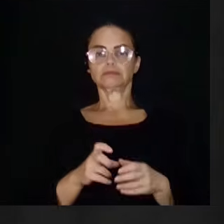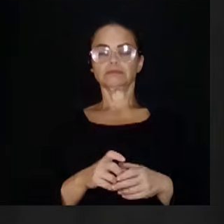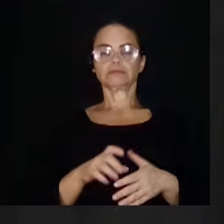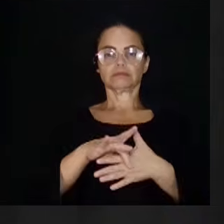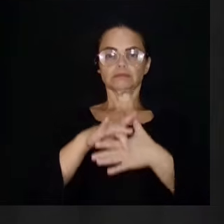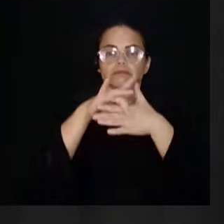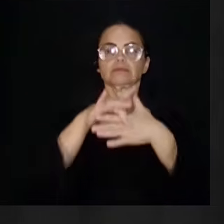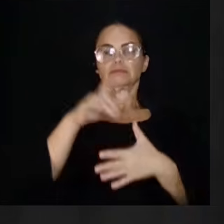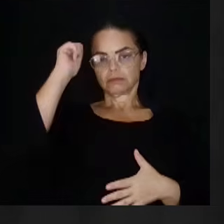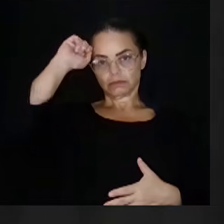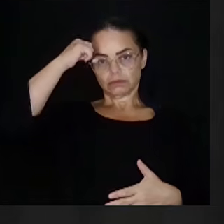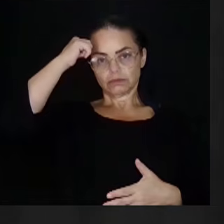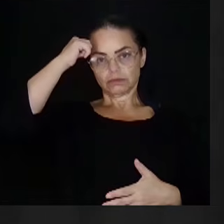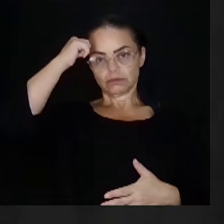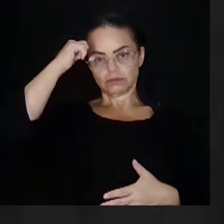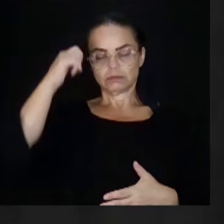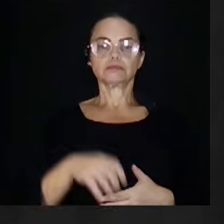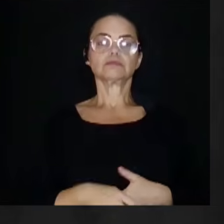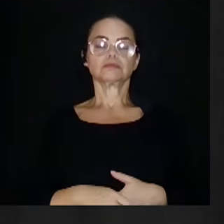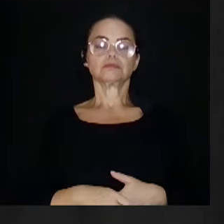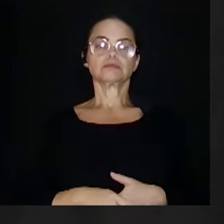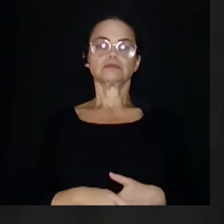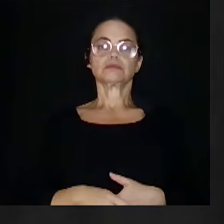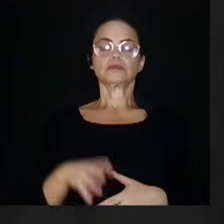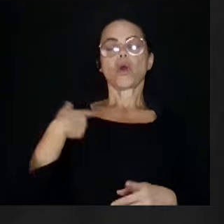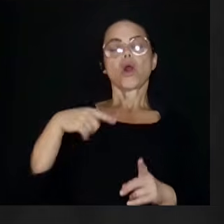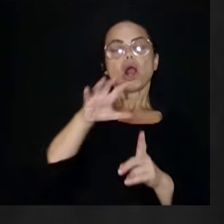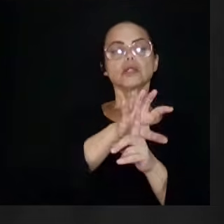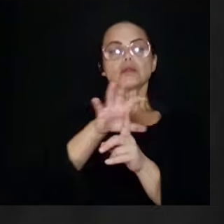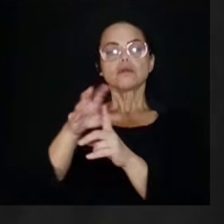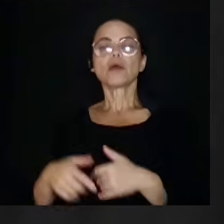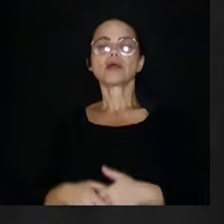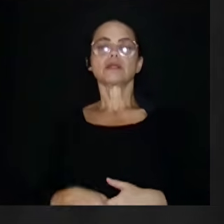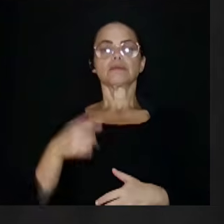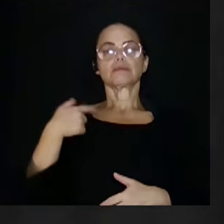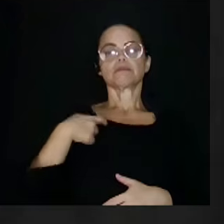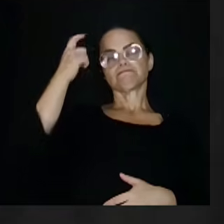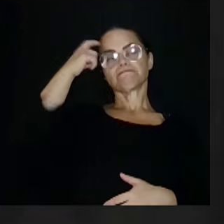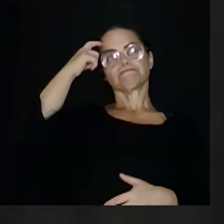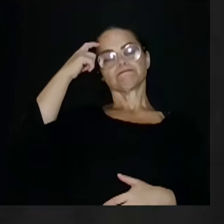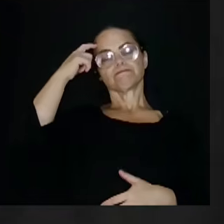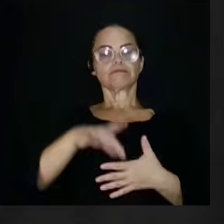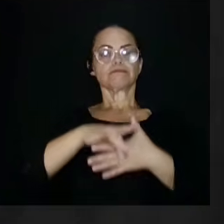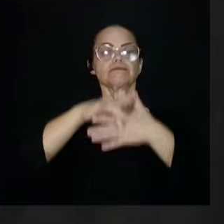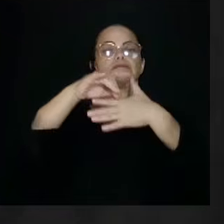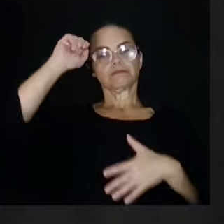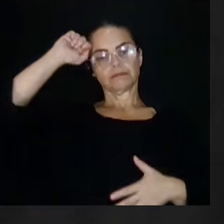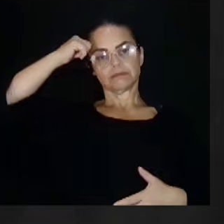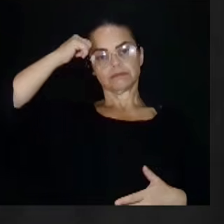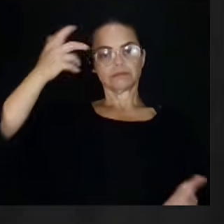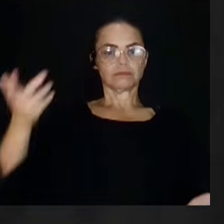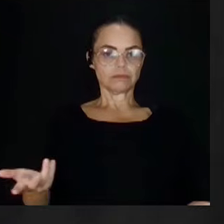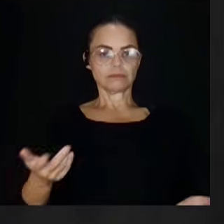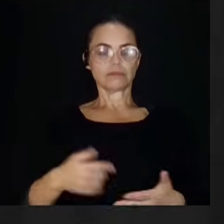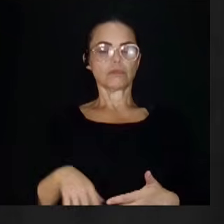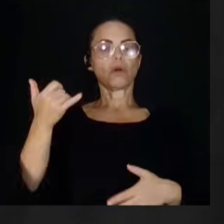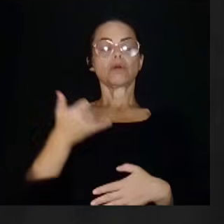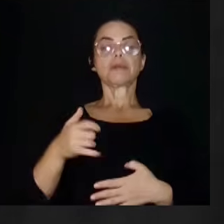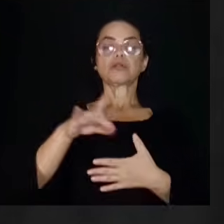né, primeira coisa que vem na cabeça quando se fala em liderança, você pensa só na chefia.